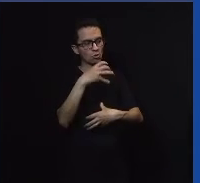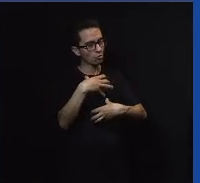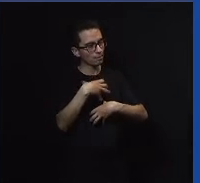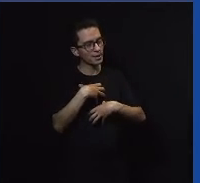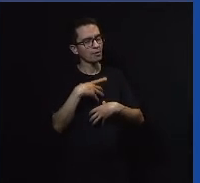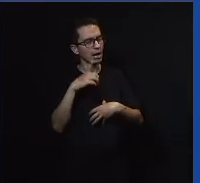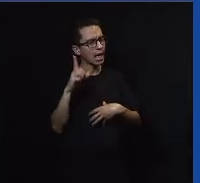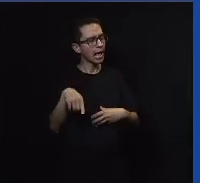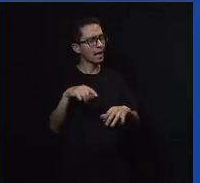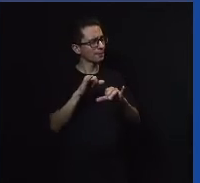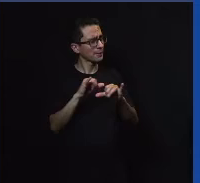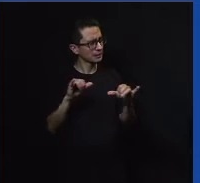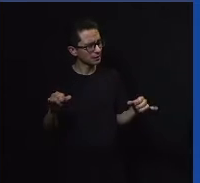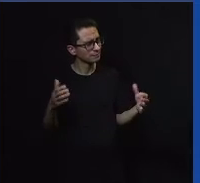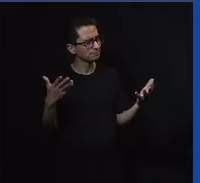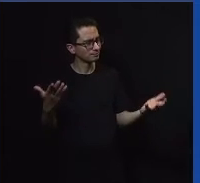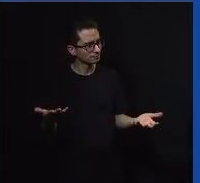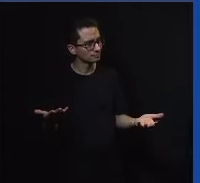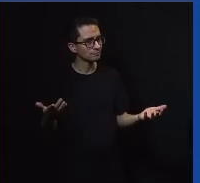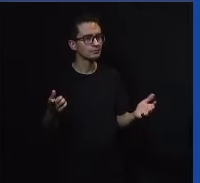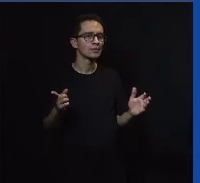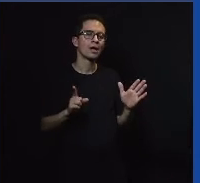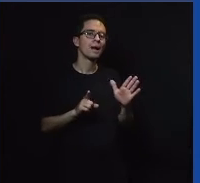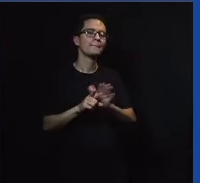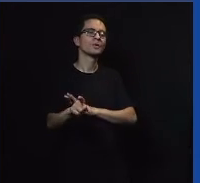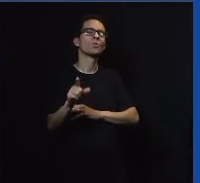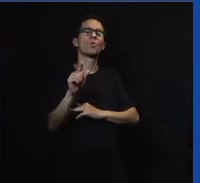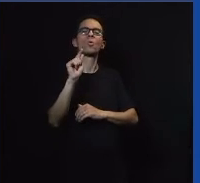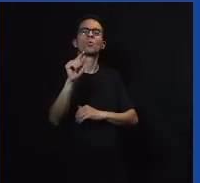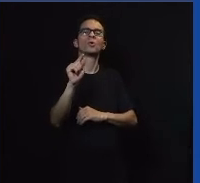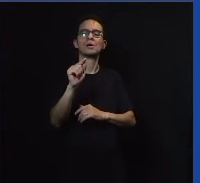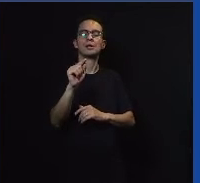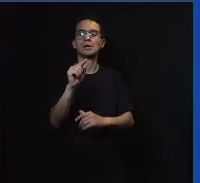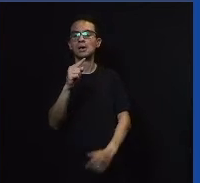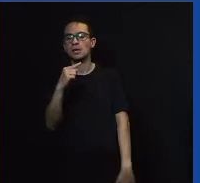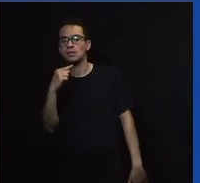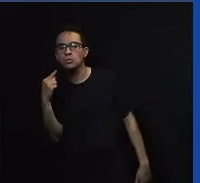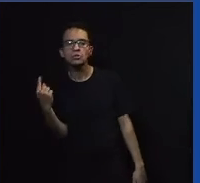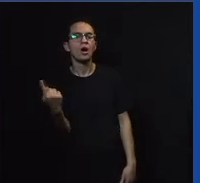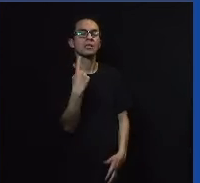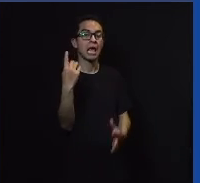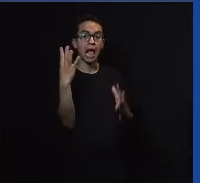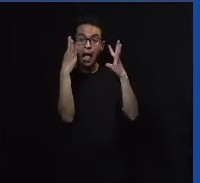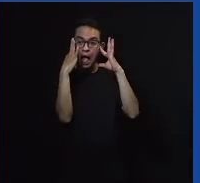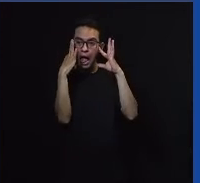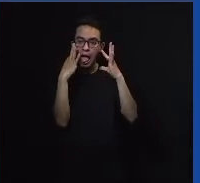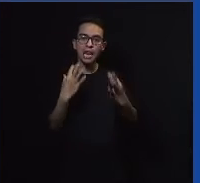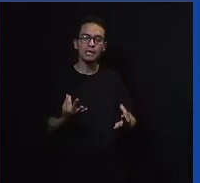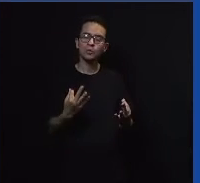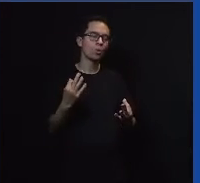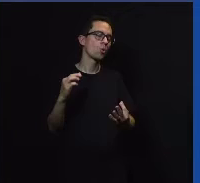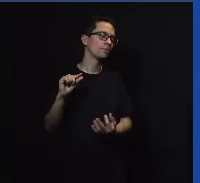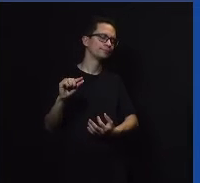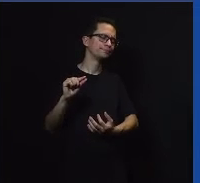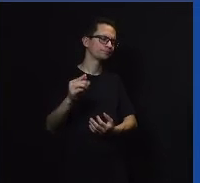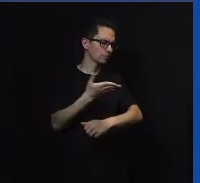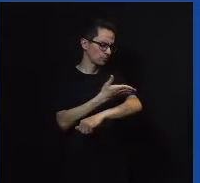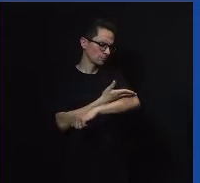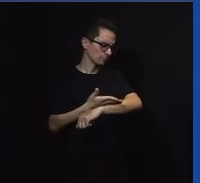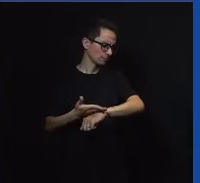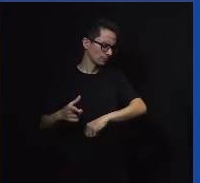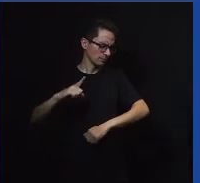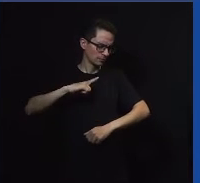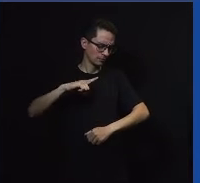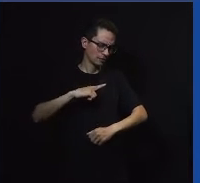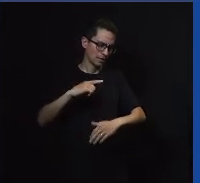né? Você perguntou de o que fez a nossa mensagem ser escutada, né? Eu acho que tem uma coisa que é comum às organizações